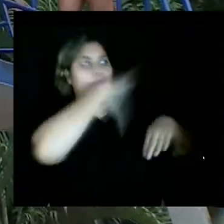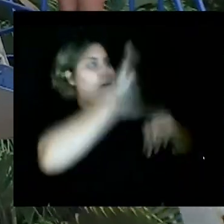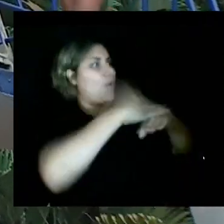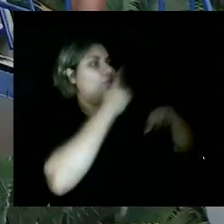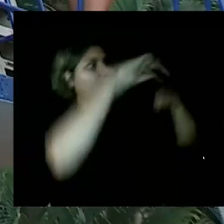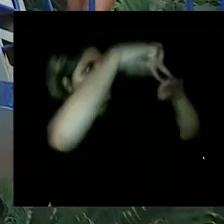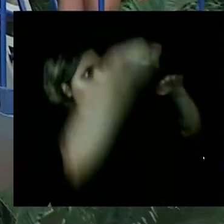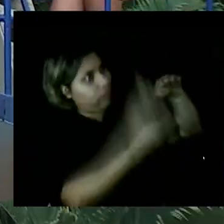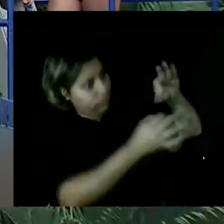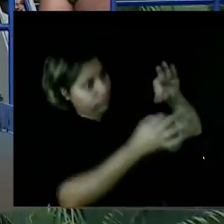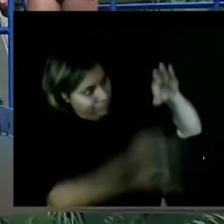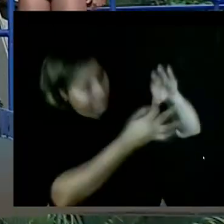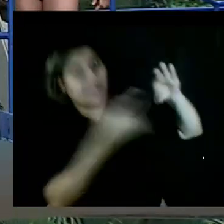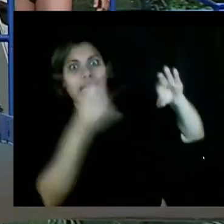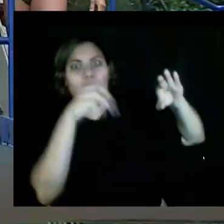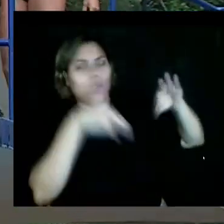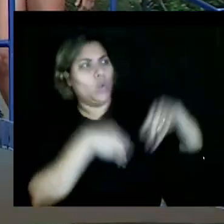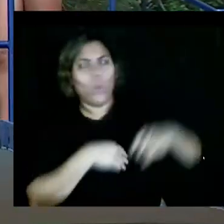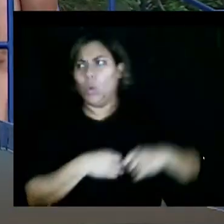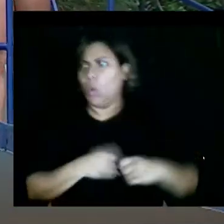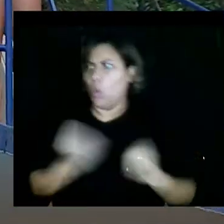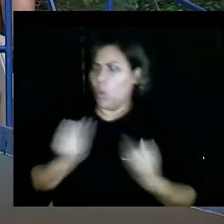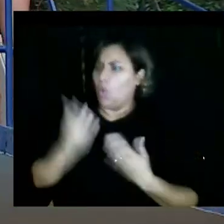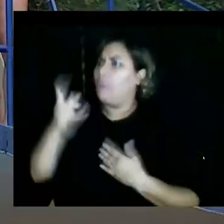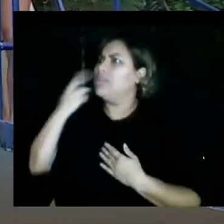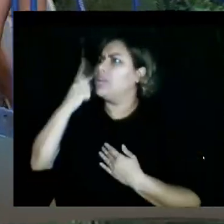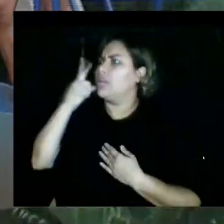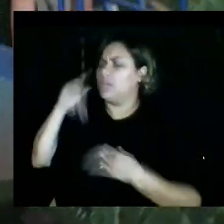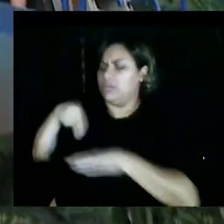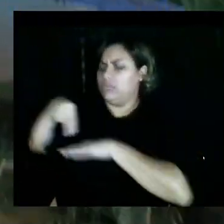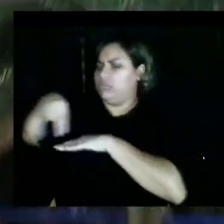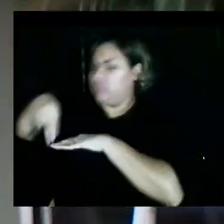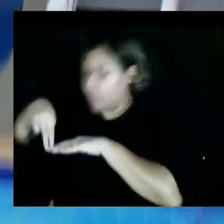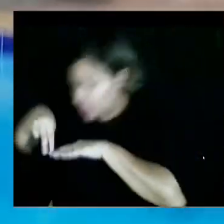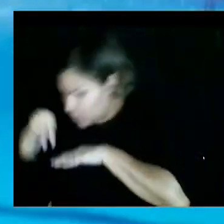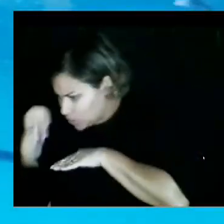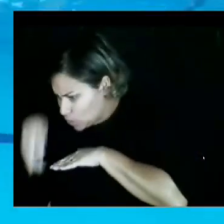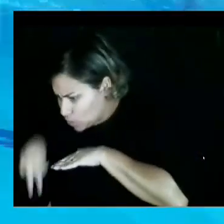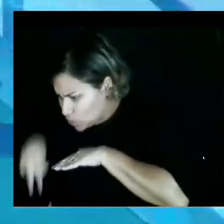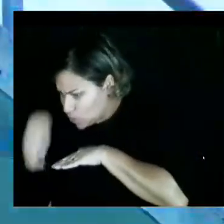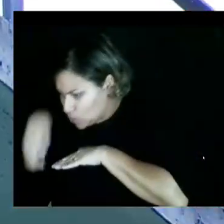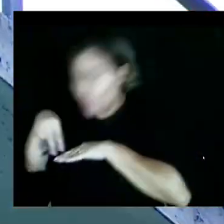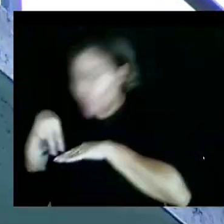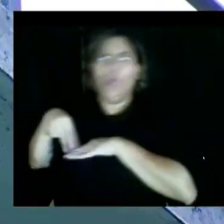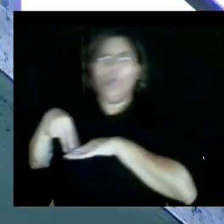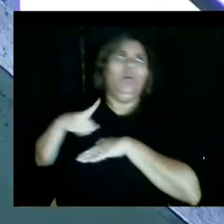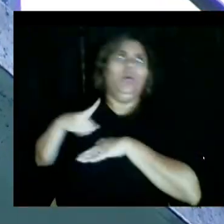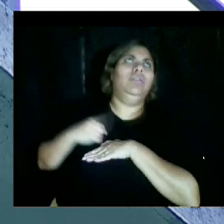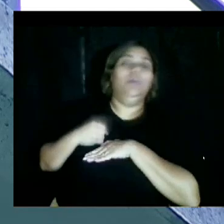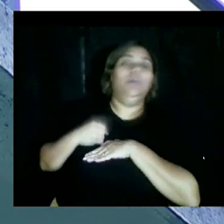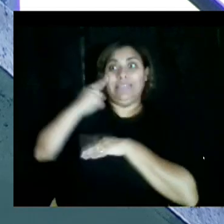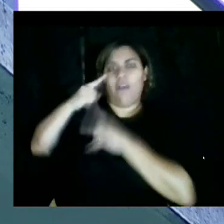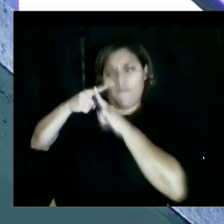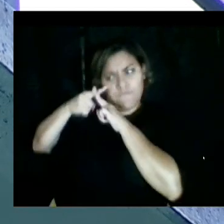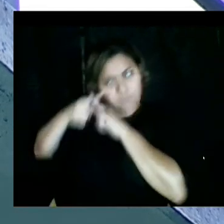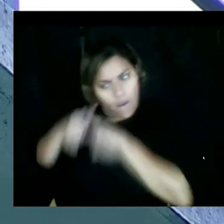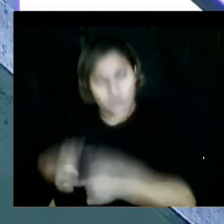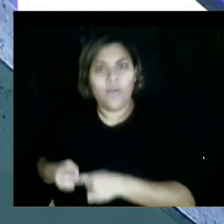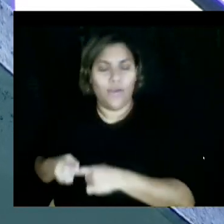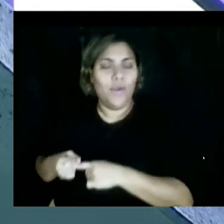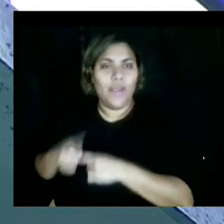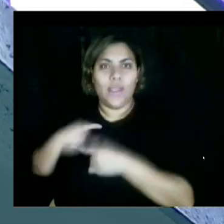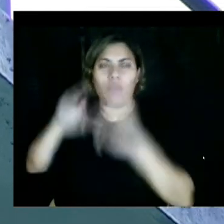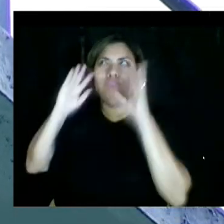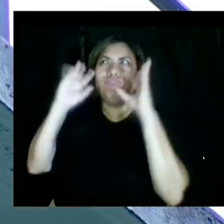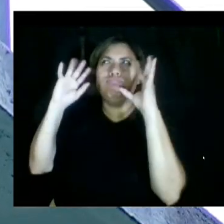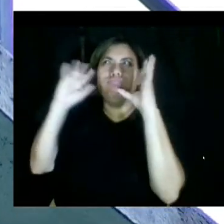em cima, você olha assim a piscina lá embaixo? Ah, tem que ter foco, né? A gente mentaliza bastante o que a gente vai fazer